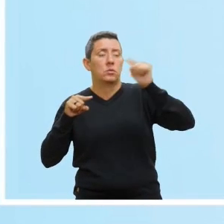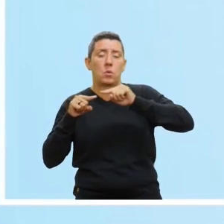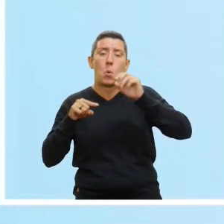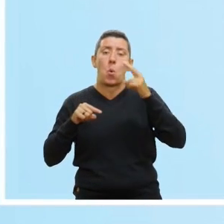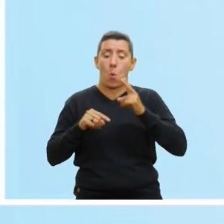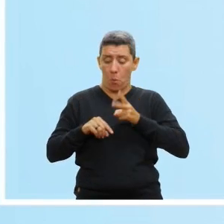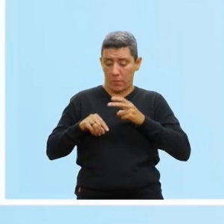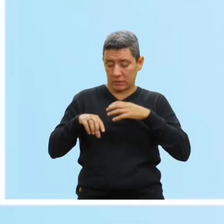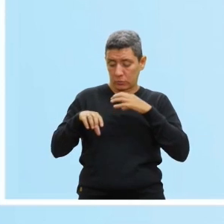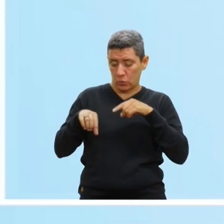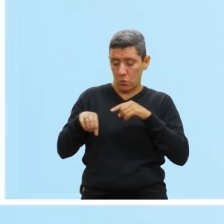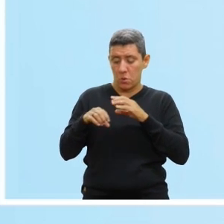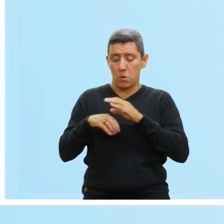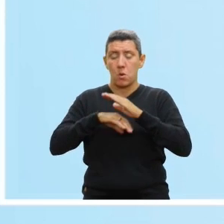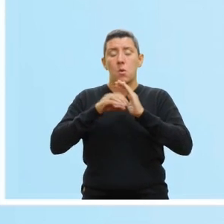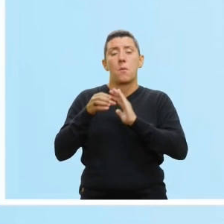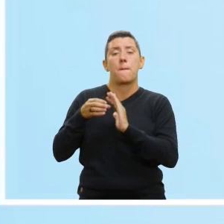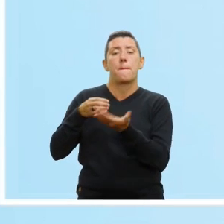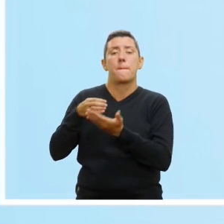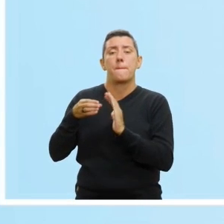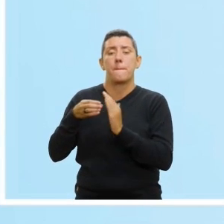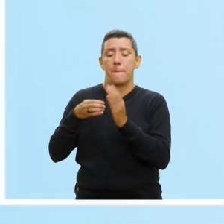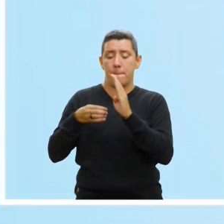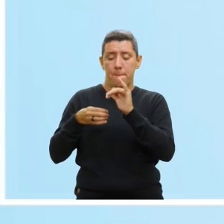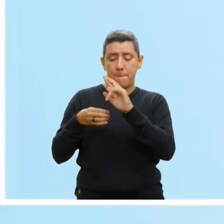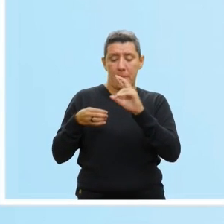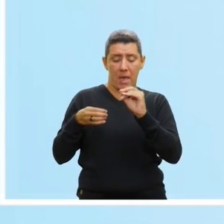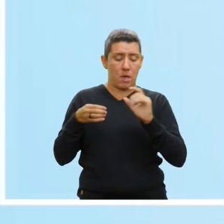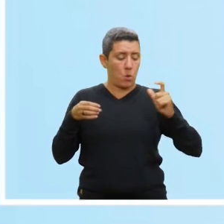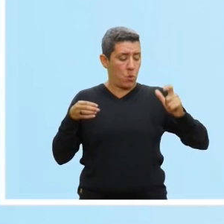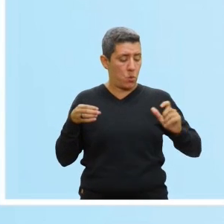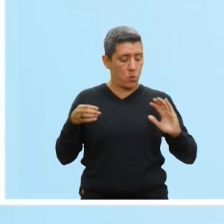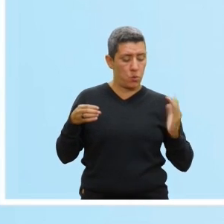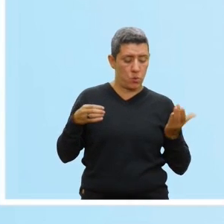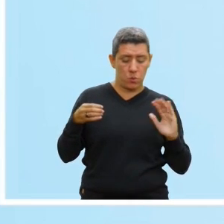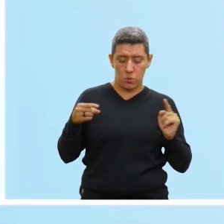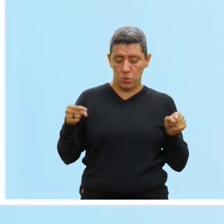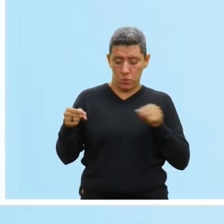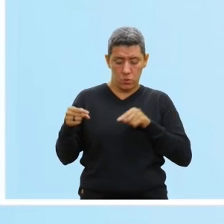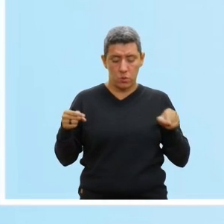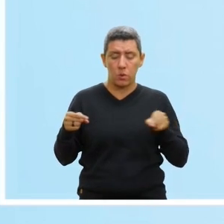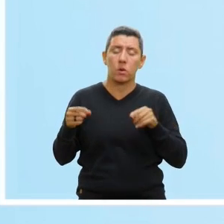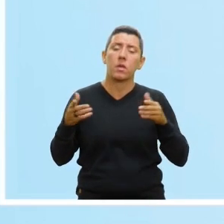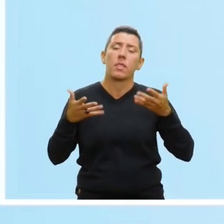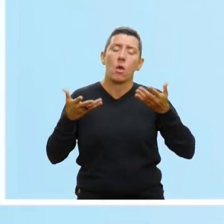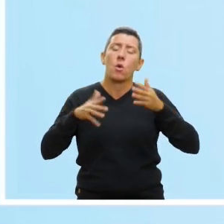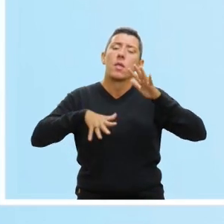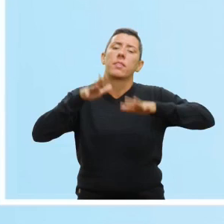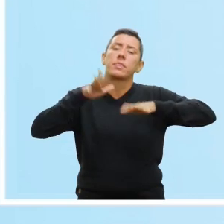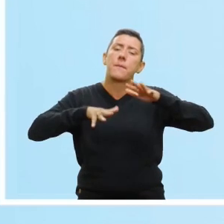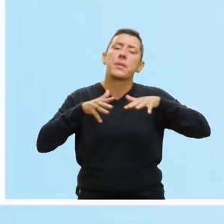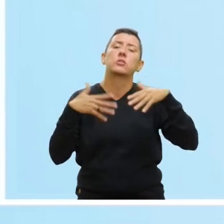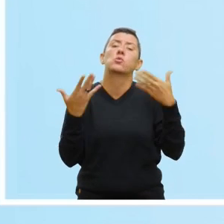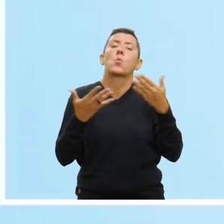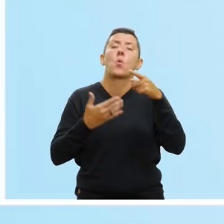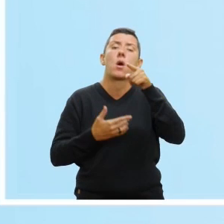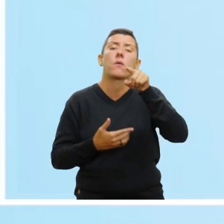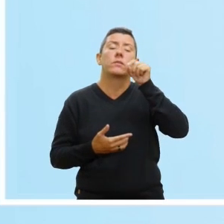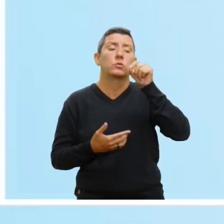né, de qual bairro para qual bairro. Então, isso tudo vai influenciar em qual escolha do tamanho do equipamento. Então, a gente tem aqui